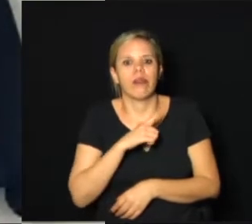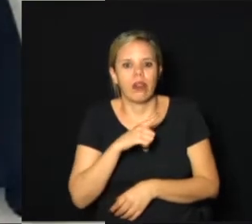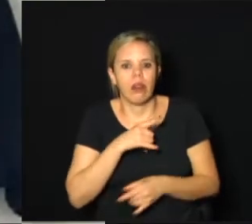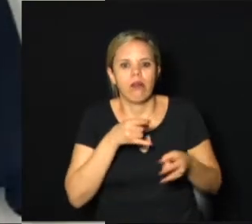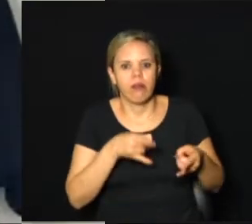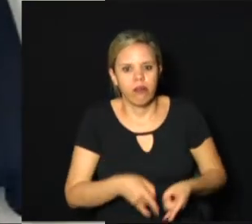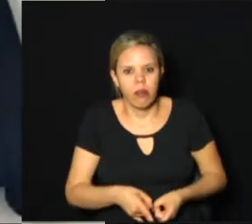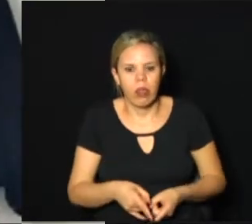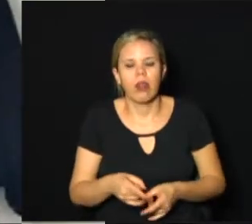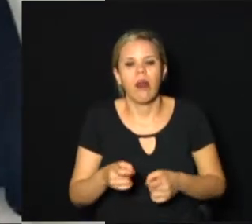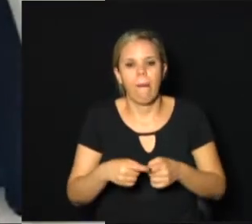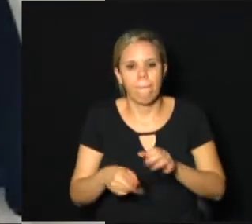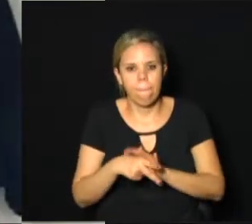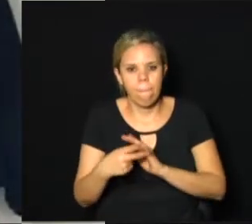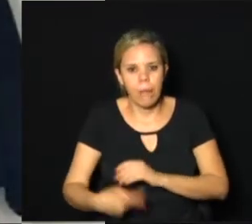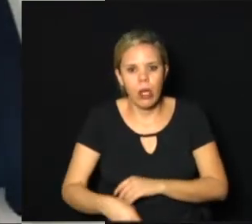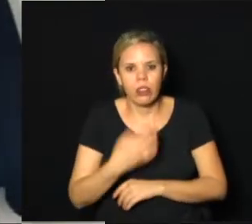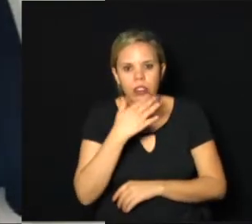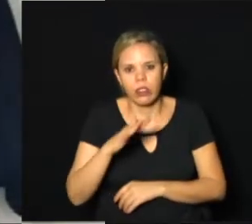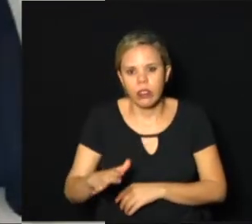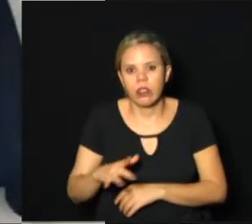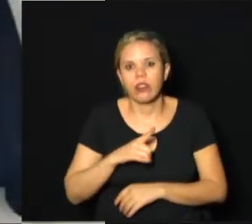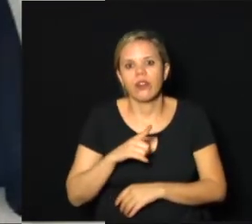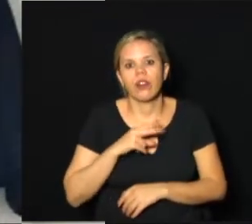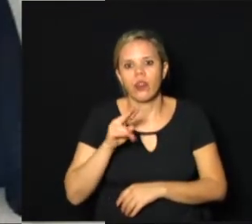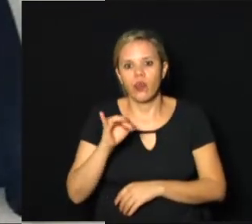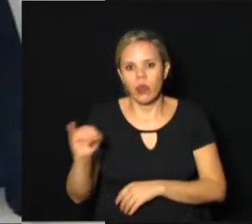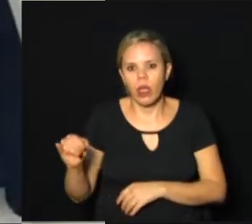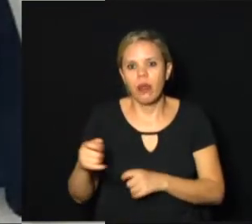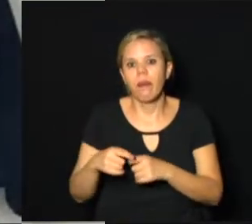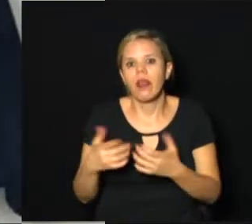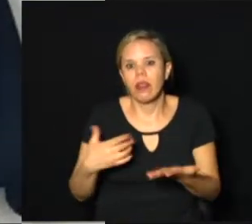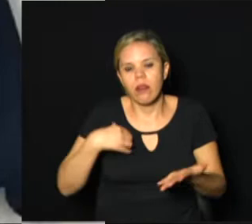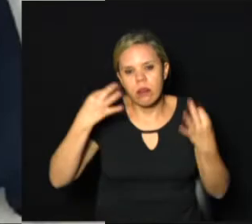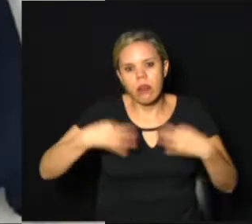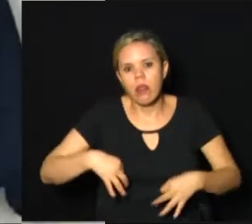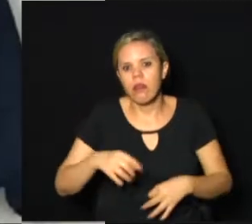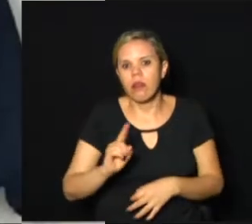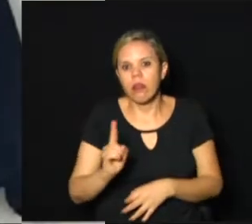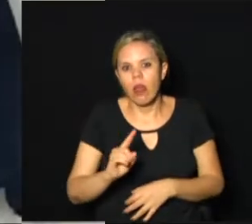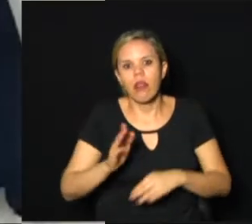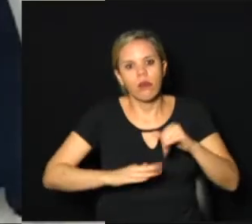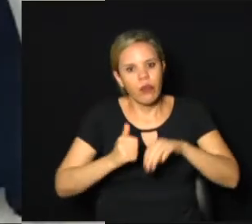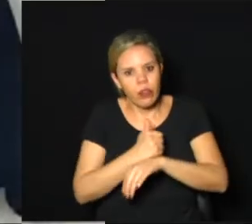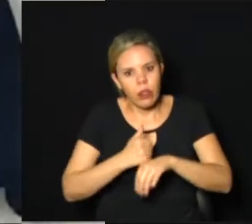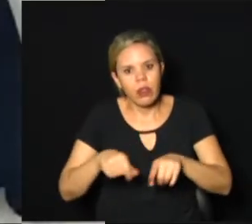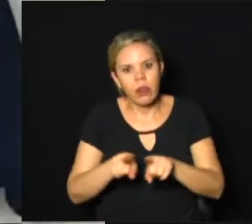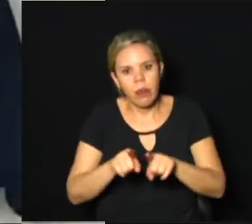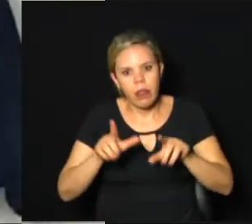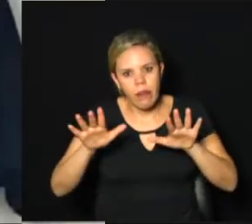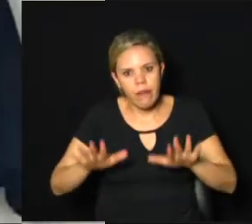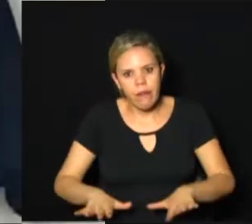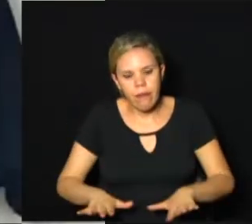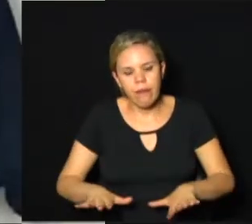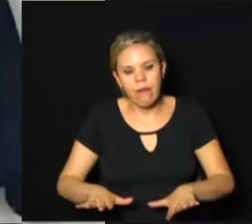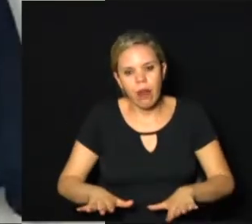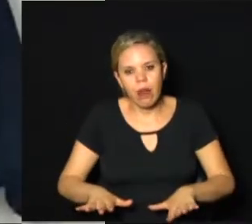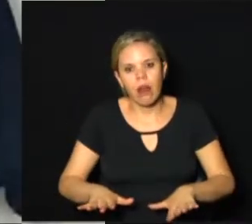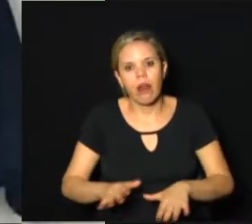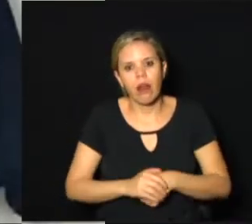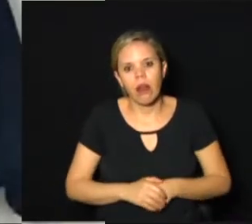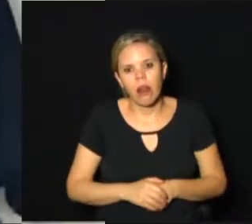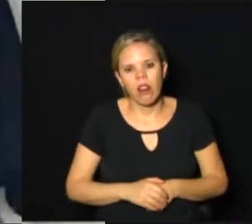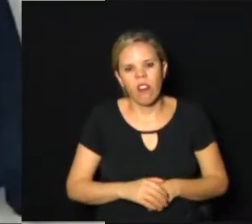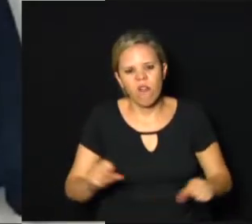terapia intensiva pediátrica com intensivistas pediátricos. Eu tenho certeza que não. Esses profissionais, além de terem ficado